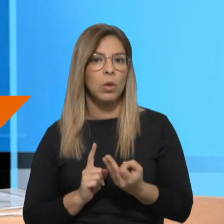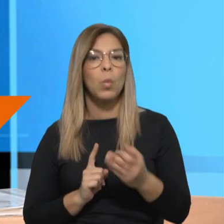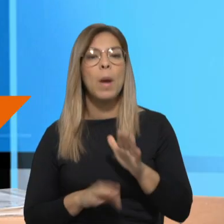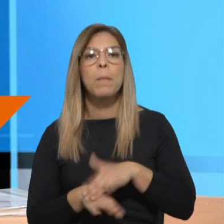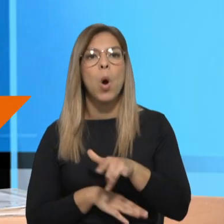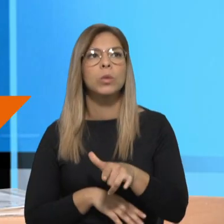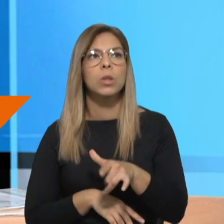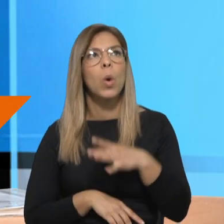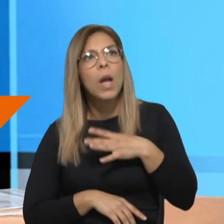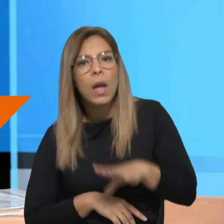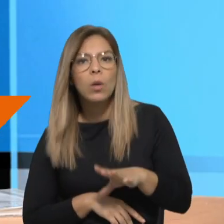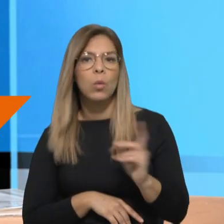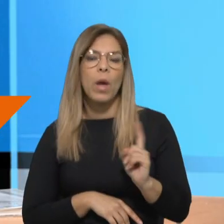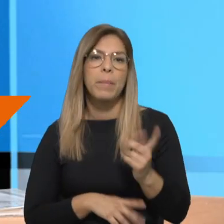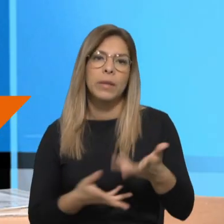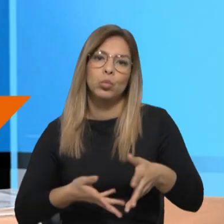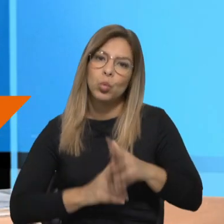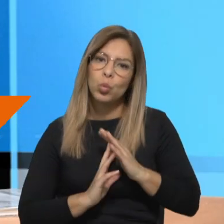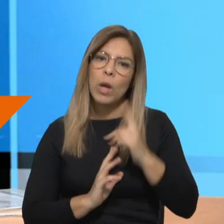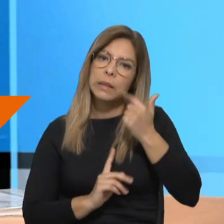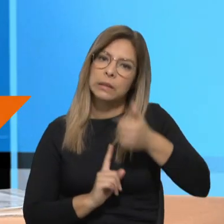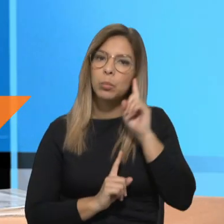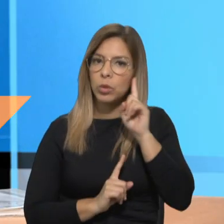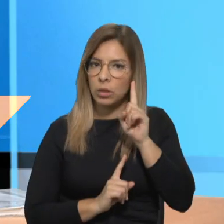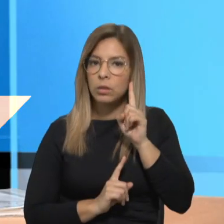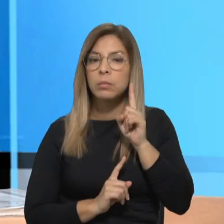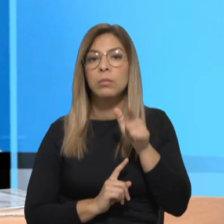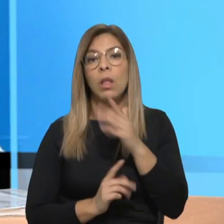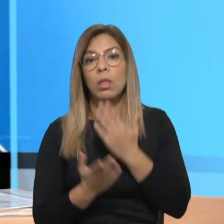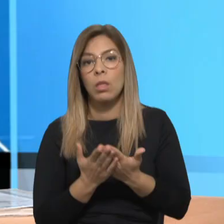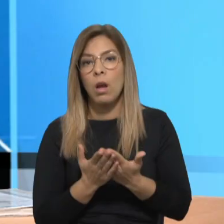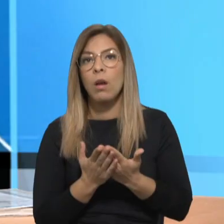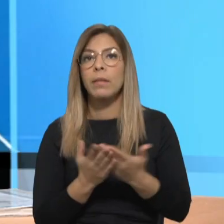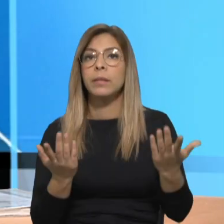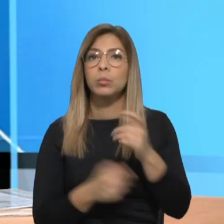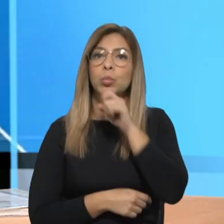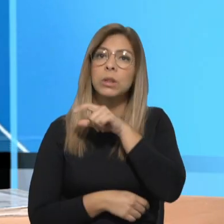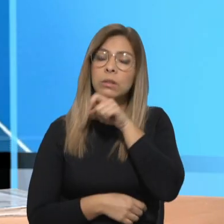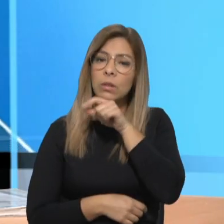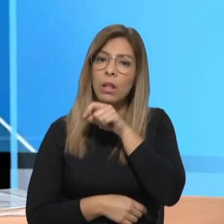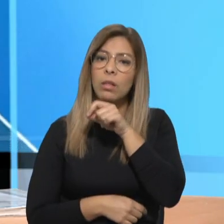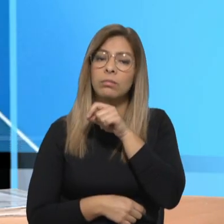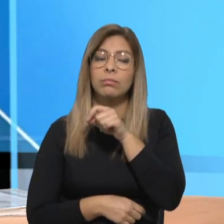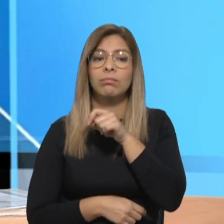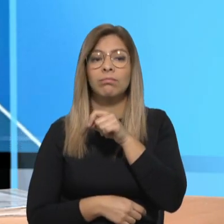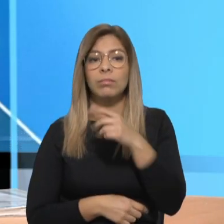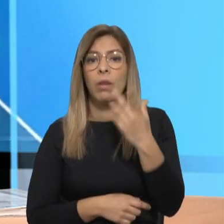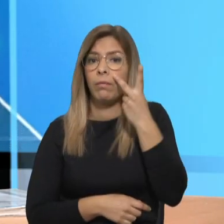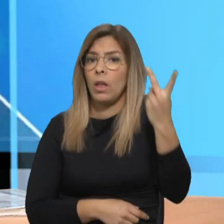porque é estruturante, não é? Porque apesar da fragilidade há sempre uma possibilidade de